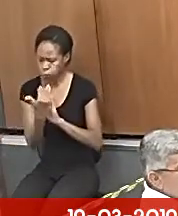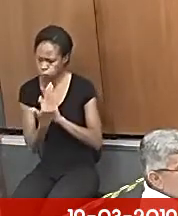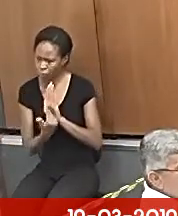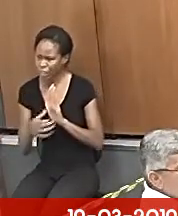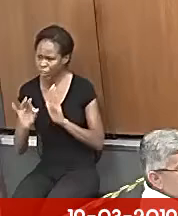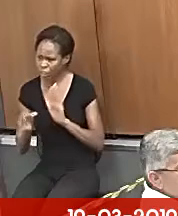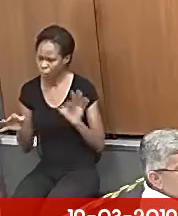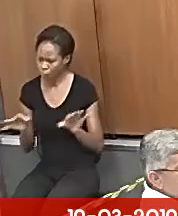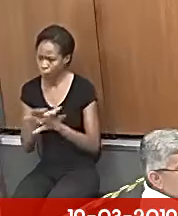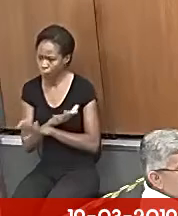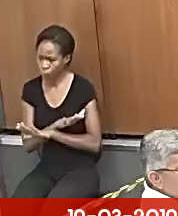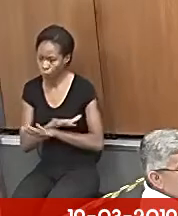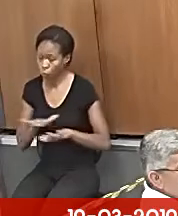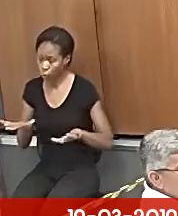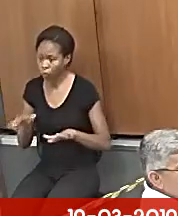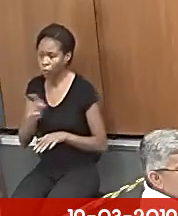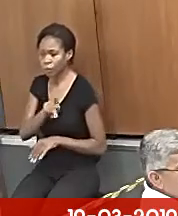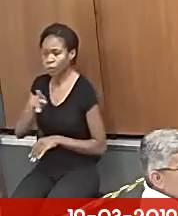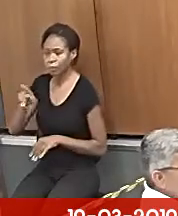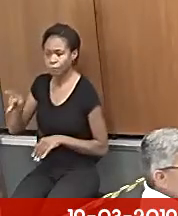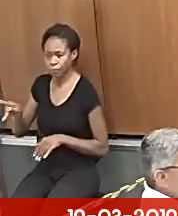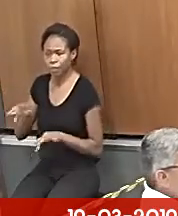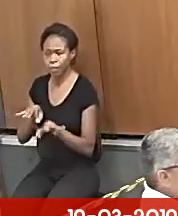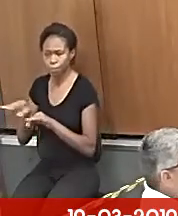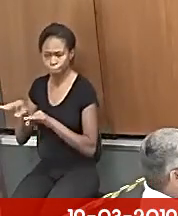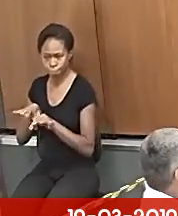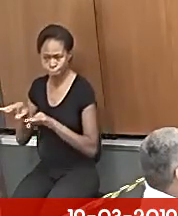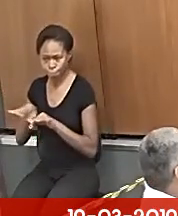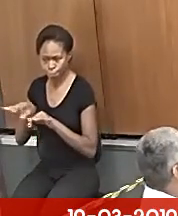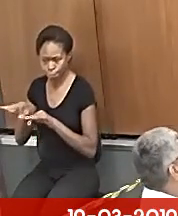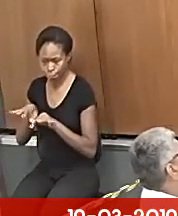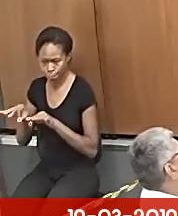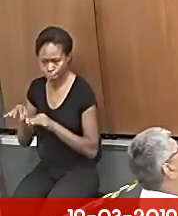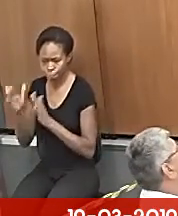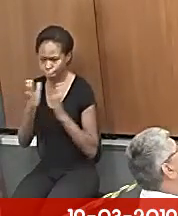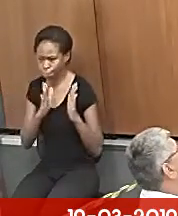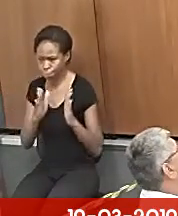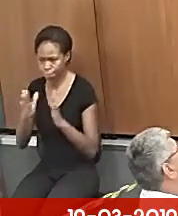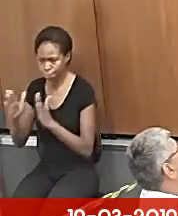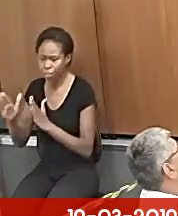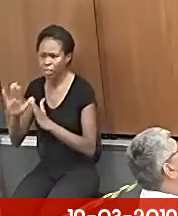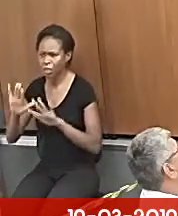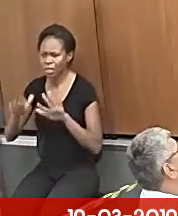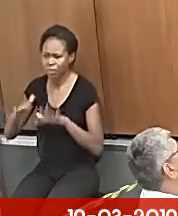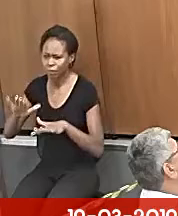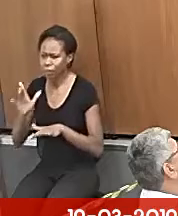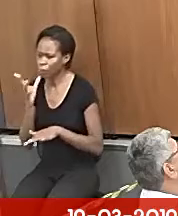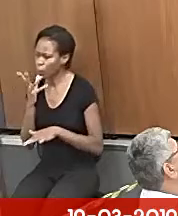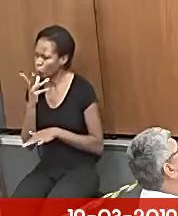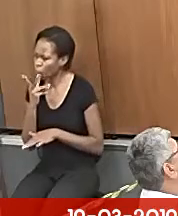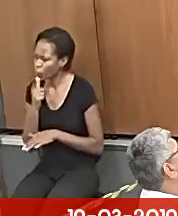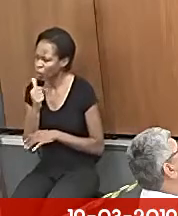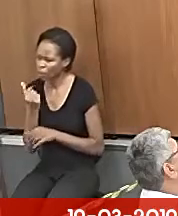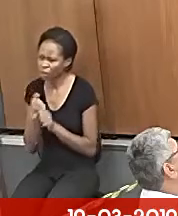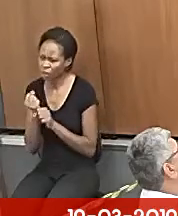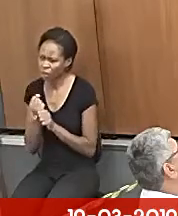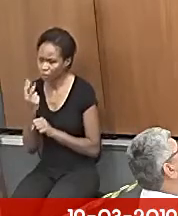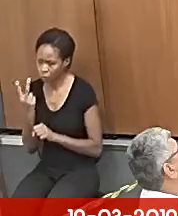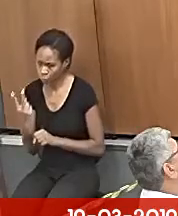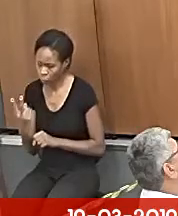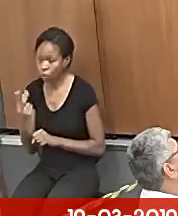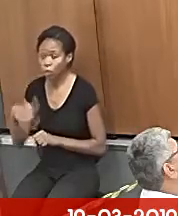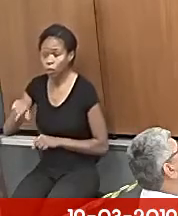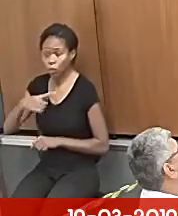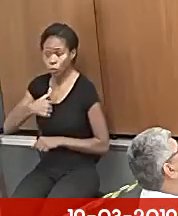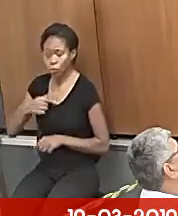tendo sido é já reconduzido porque o mandato da comissão é de mora por dois anos então o que nós vamos